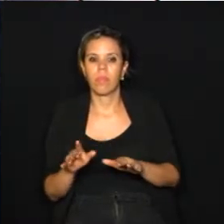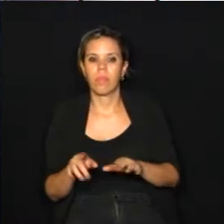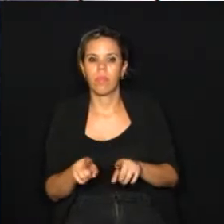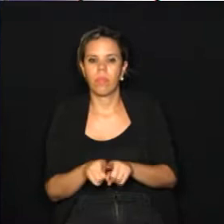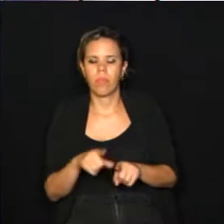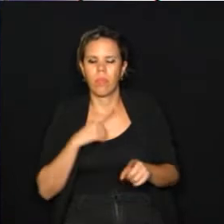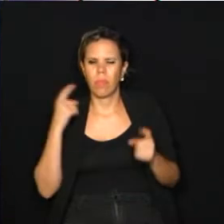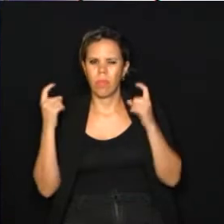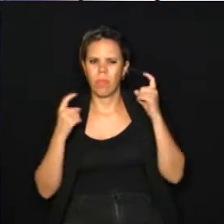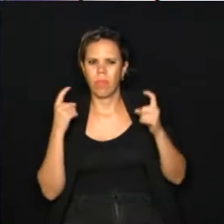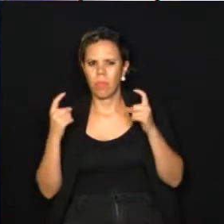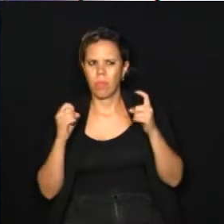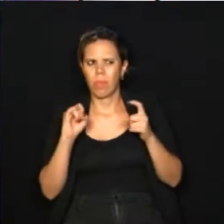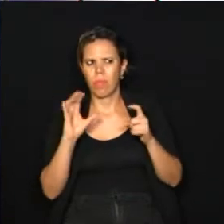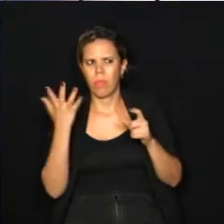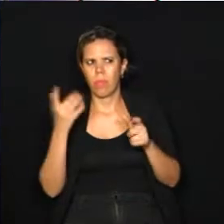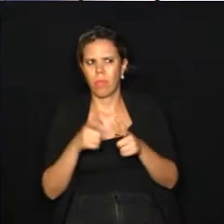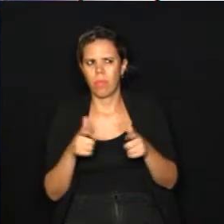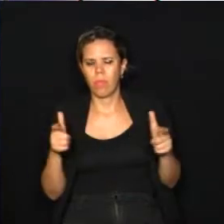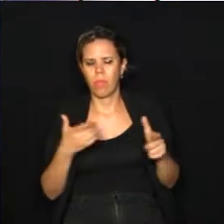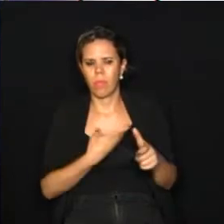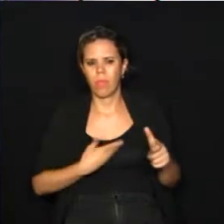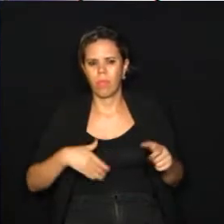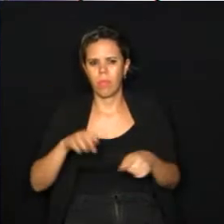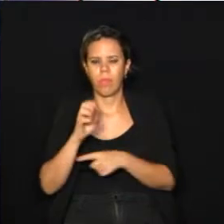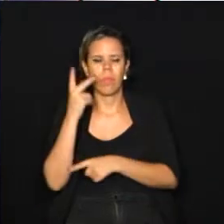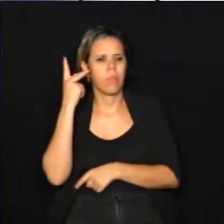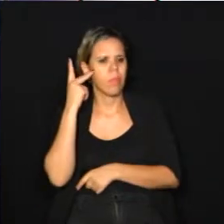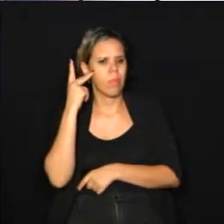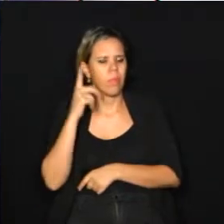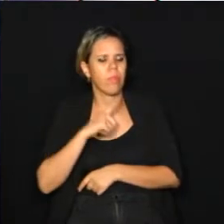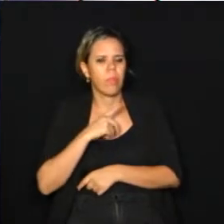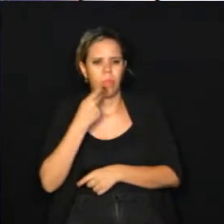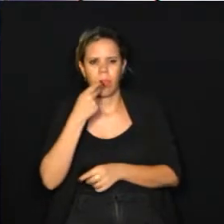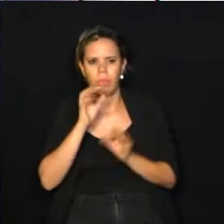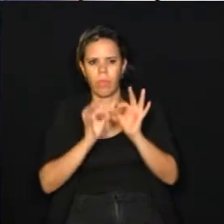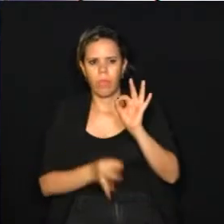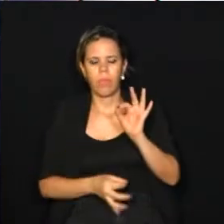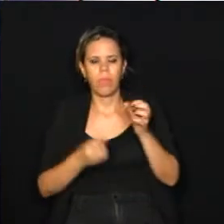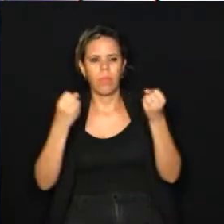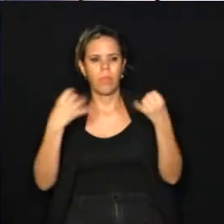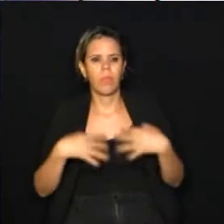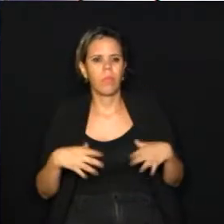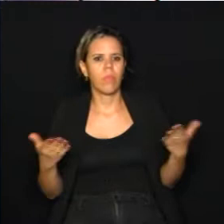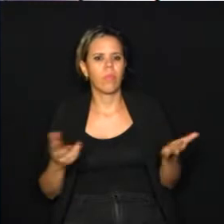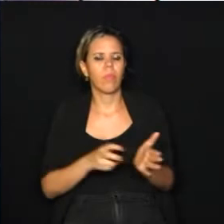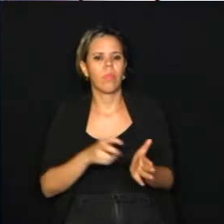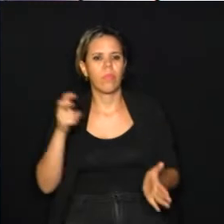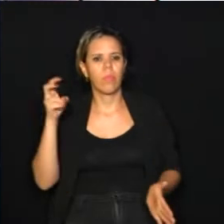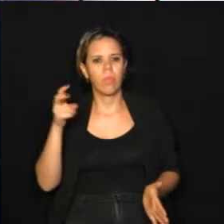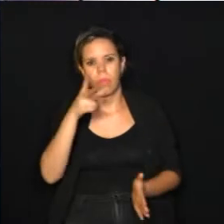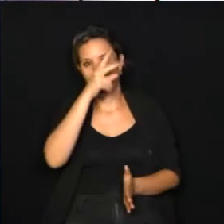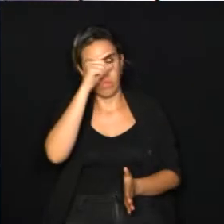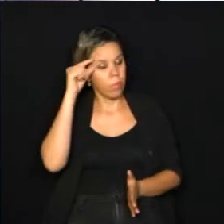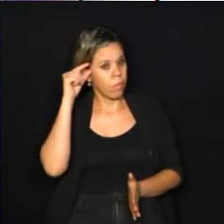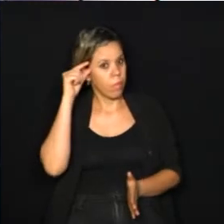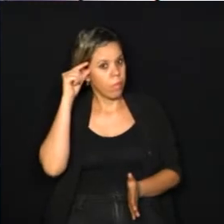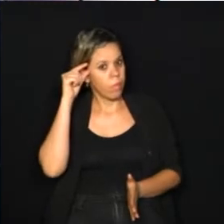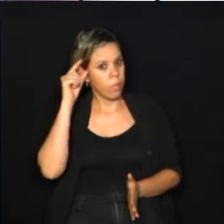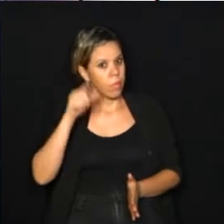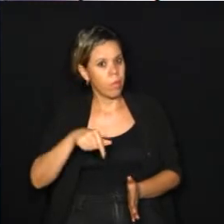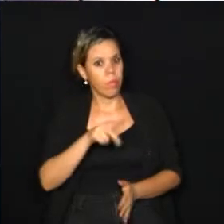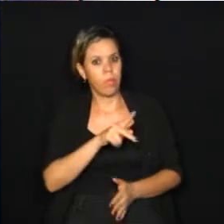uma preocupação muito grande. O governo do estado de São Paulo tem falado sobre isso. E hoje de manhã, o prefeito Jonas Donizete, que